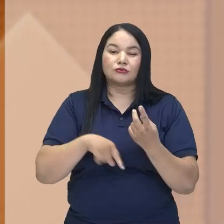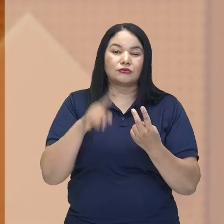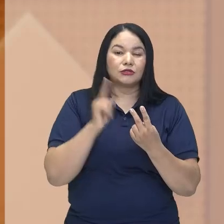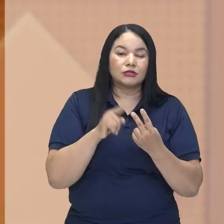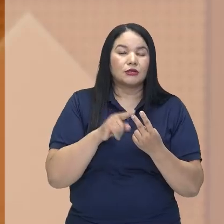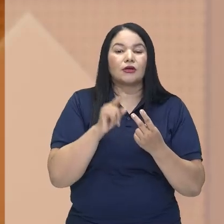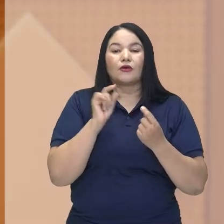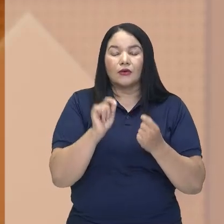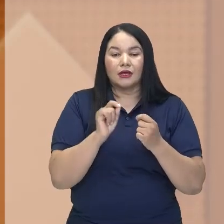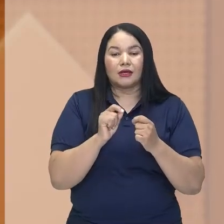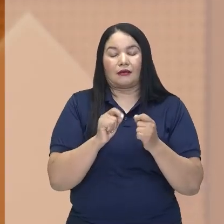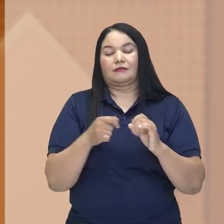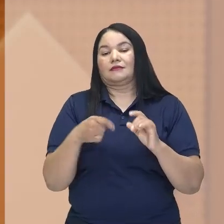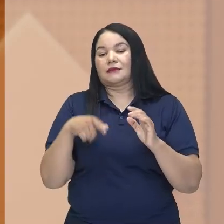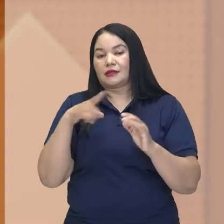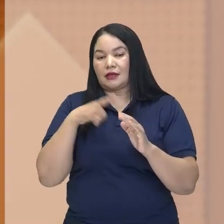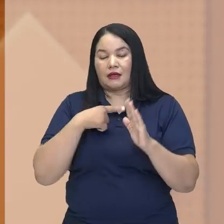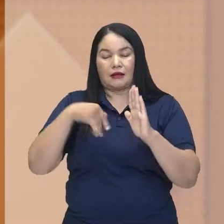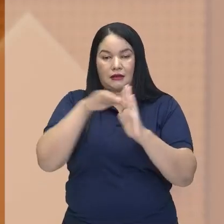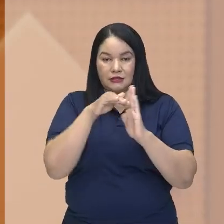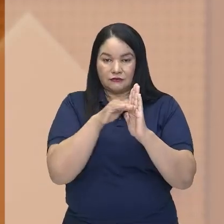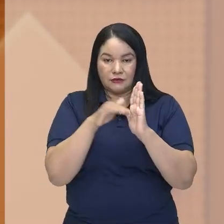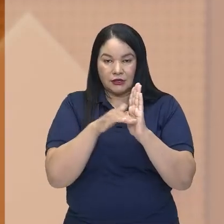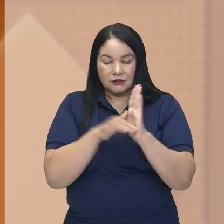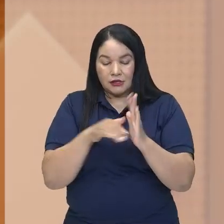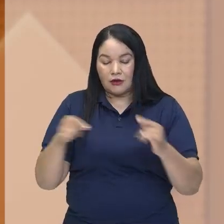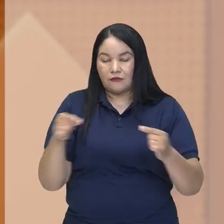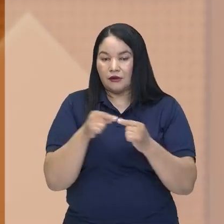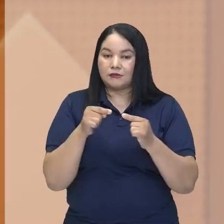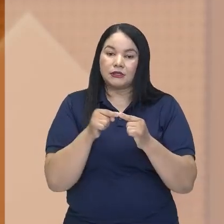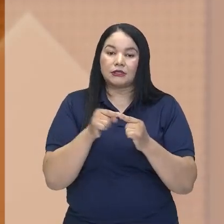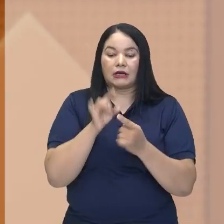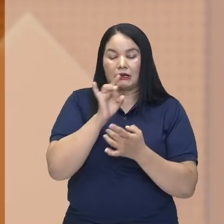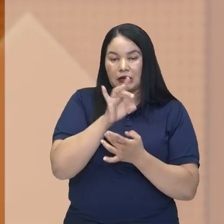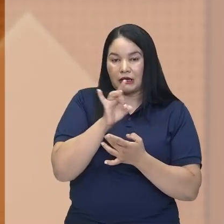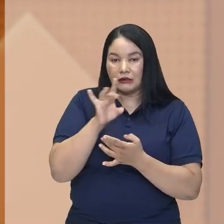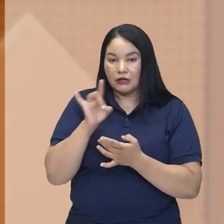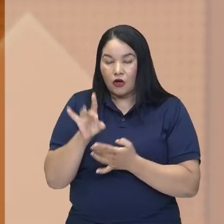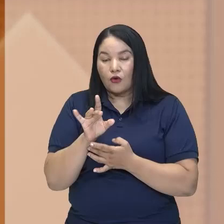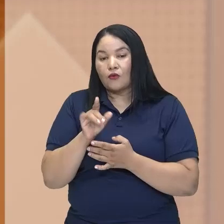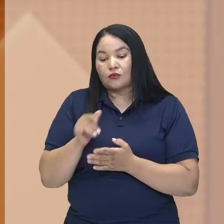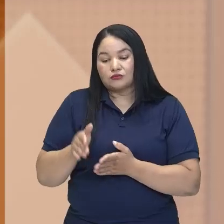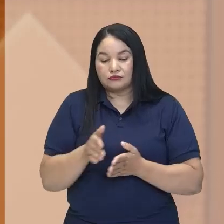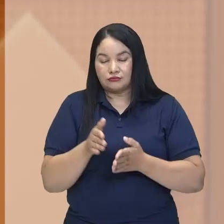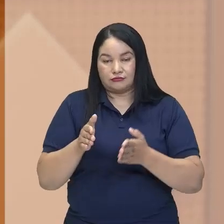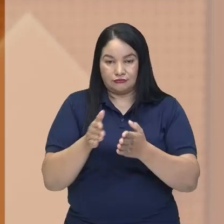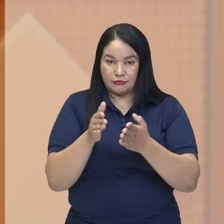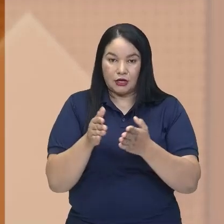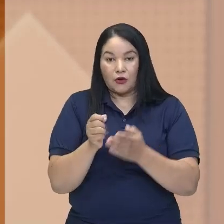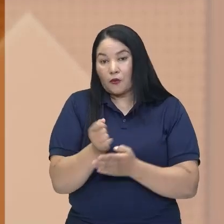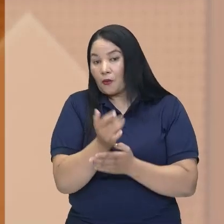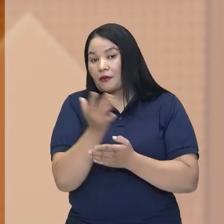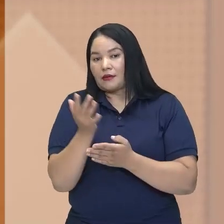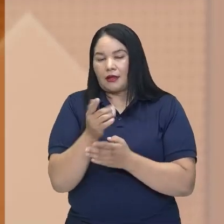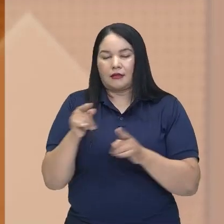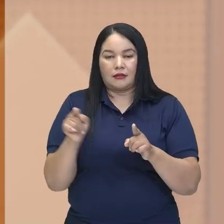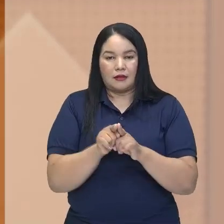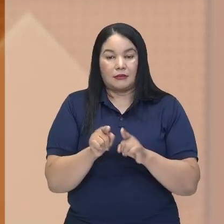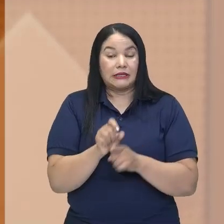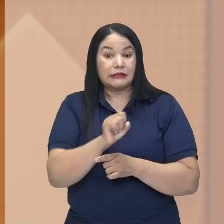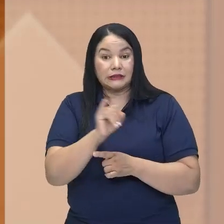tem ali a classificação dela de acordo com o regime de água daquele rio, né? Se aquele